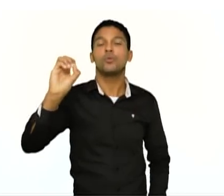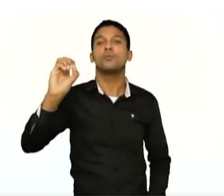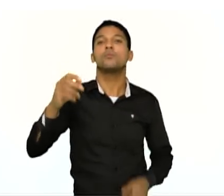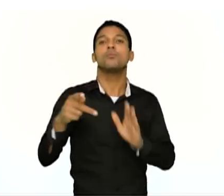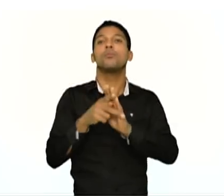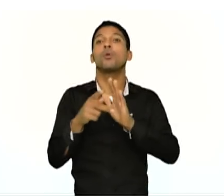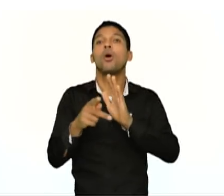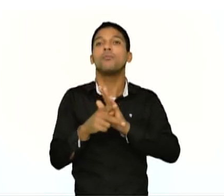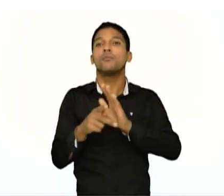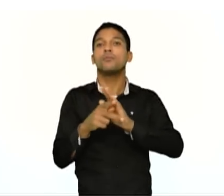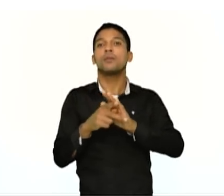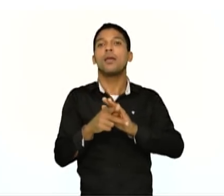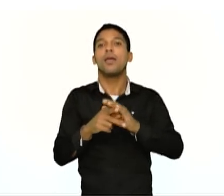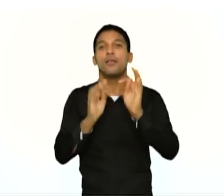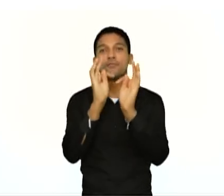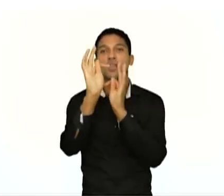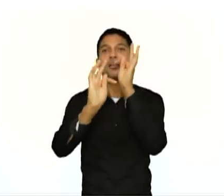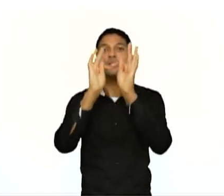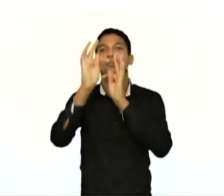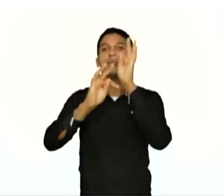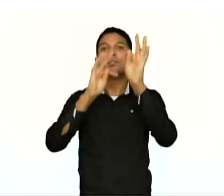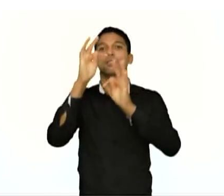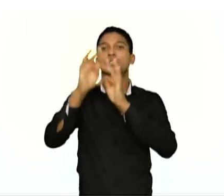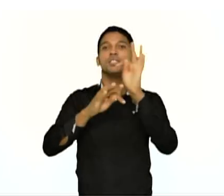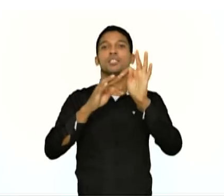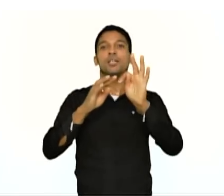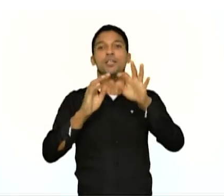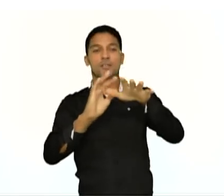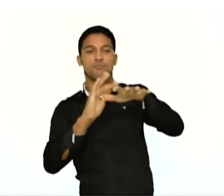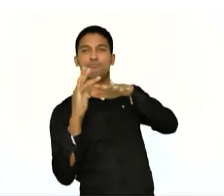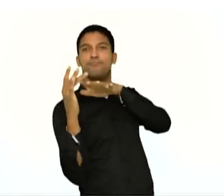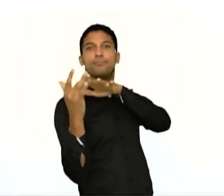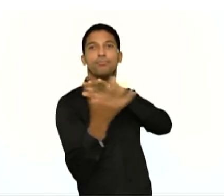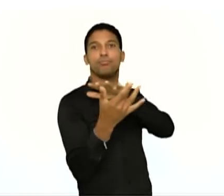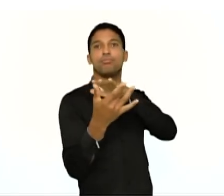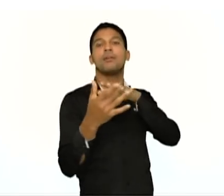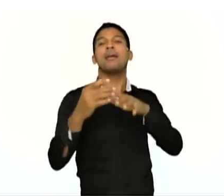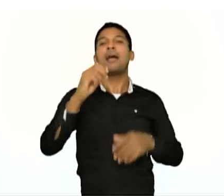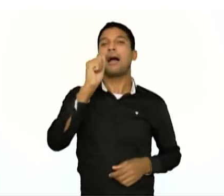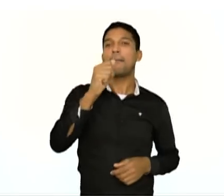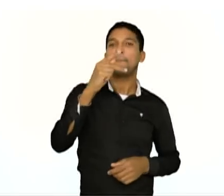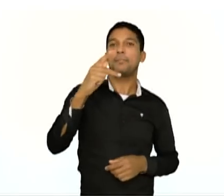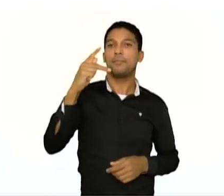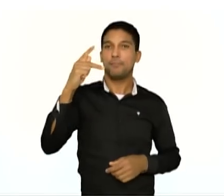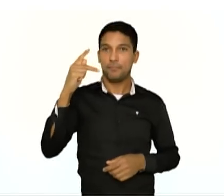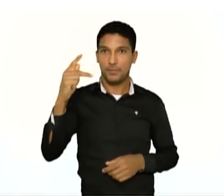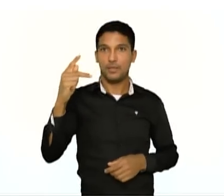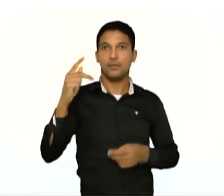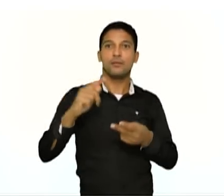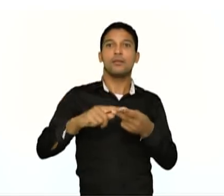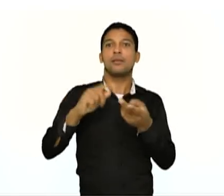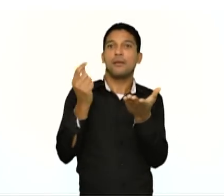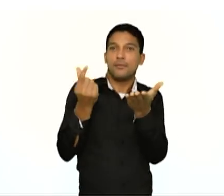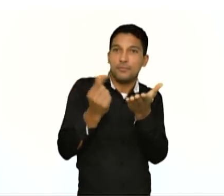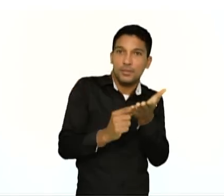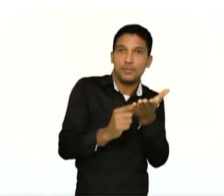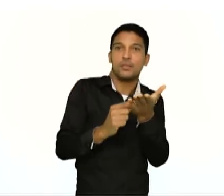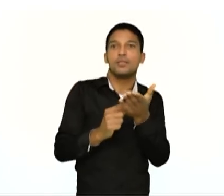recursos disponíveis pelas diversas mídias, né, os aplicativos que a gente tem, as ferramentas